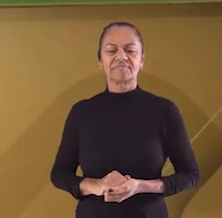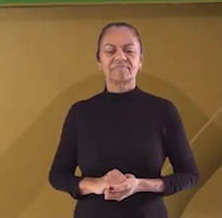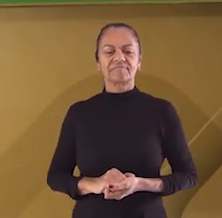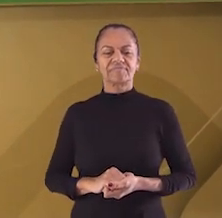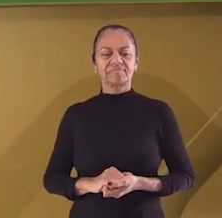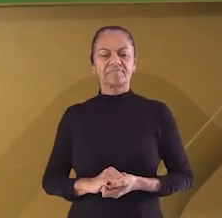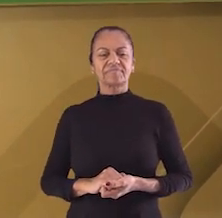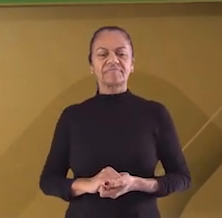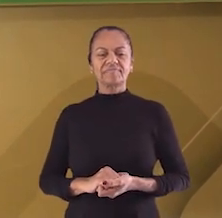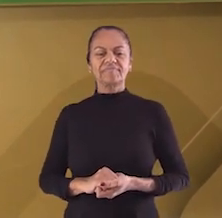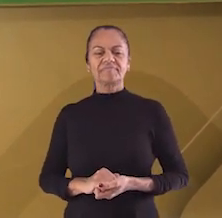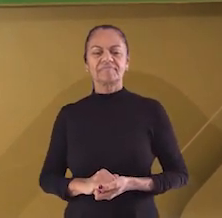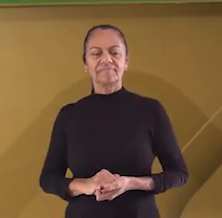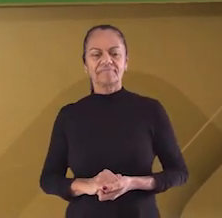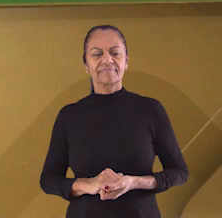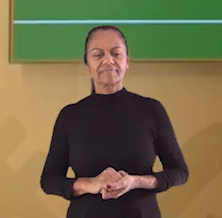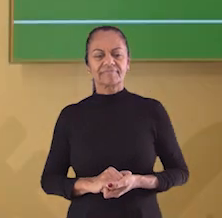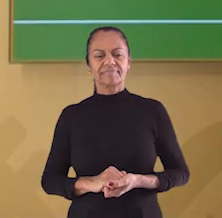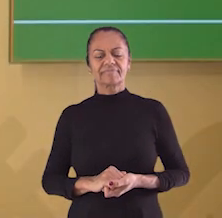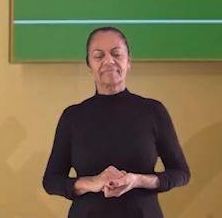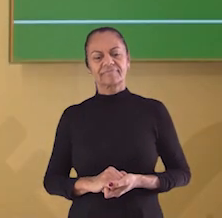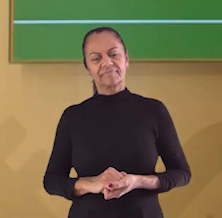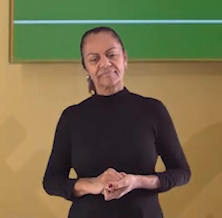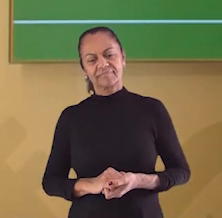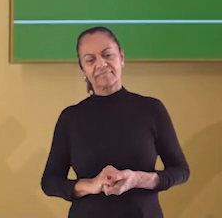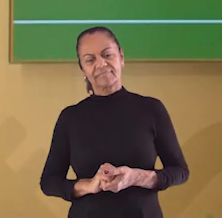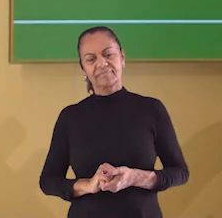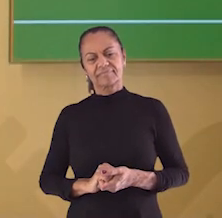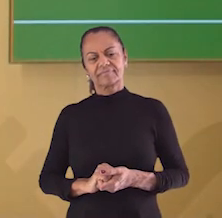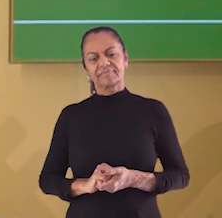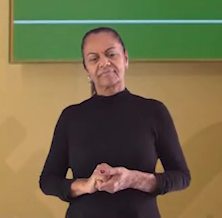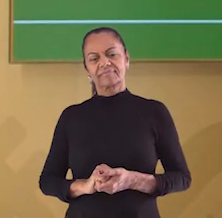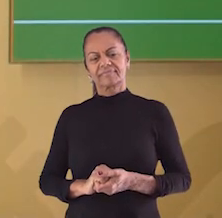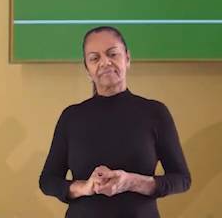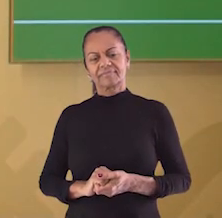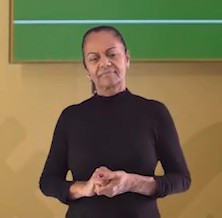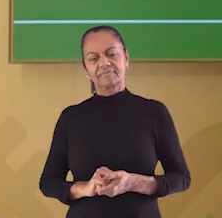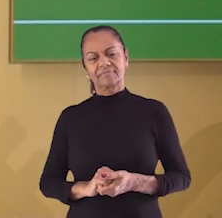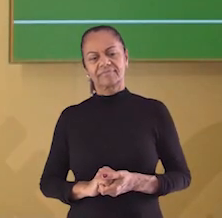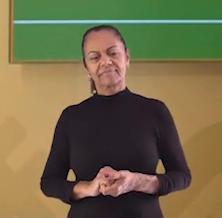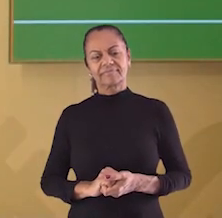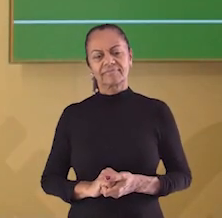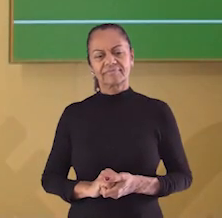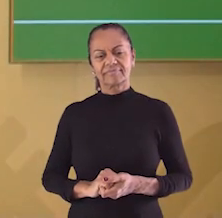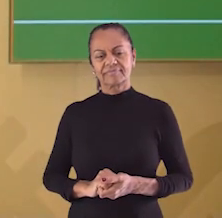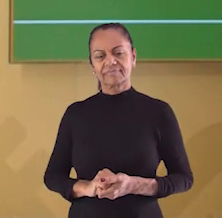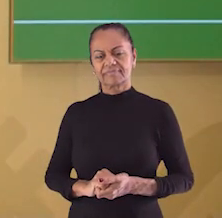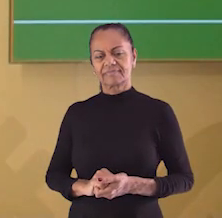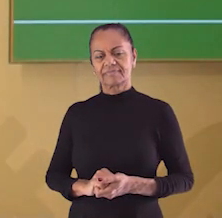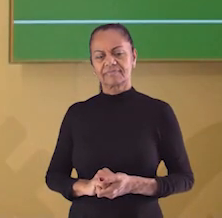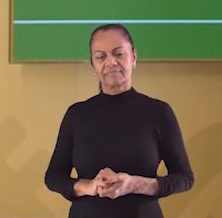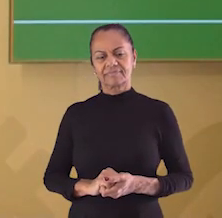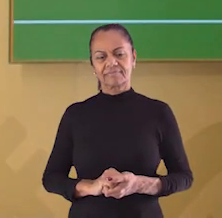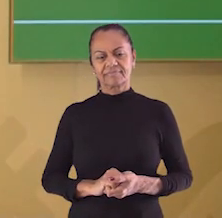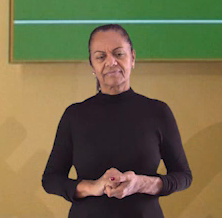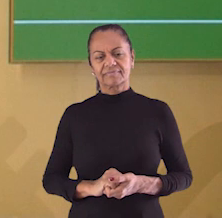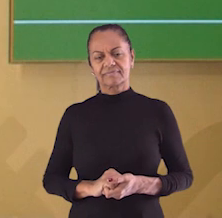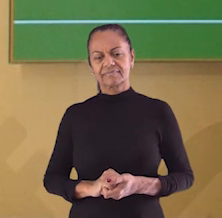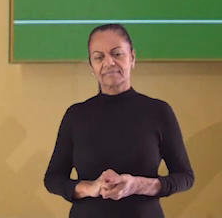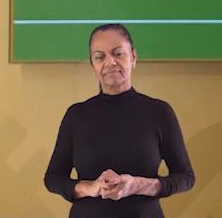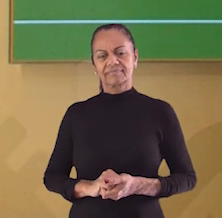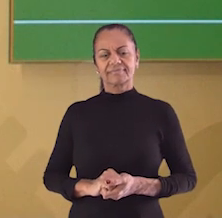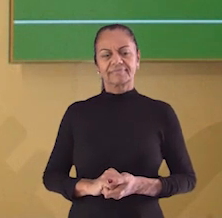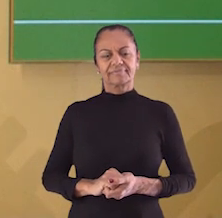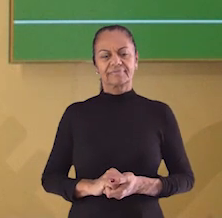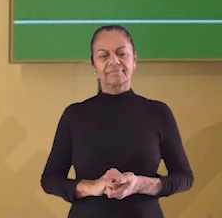pão. O pão é feito de trigo, mas também pode ser feito de outros tipos de cereais, certo? Sim. E ele